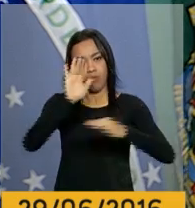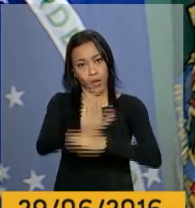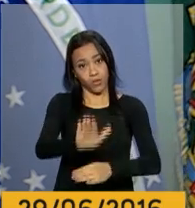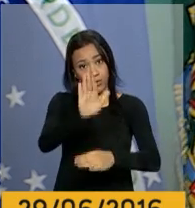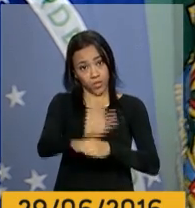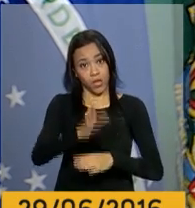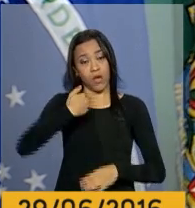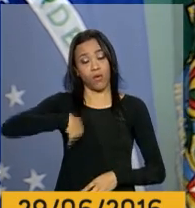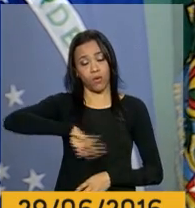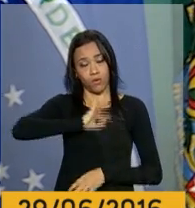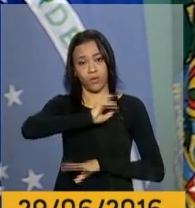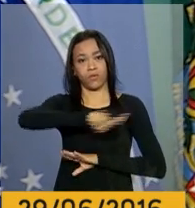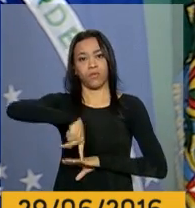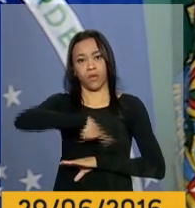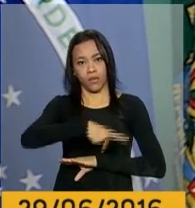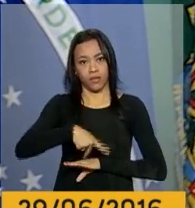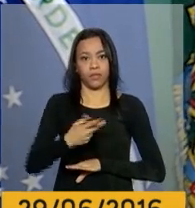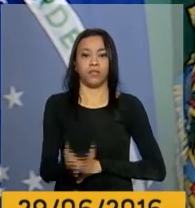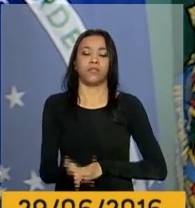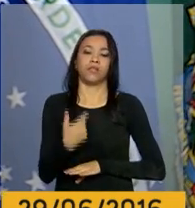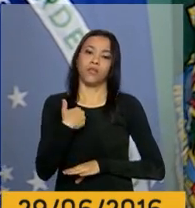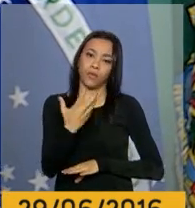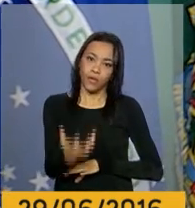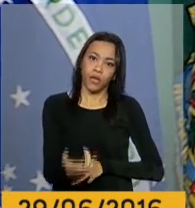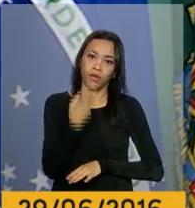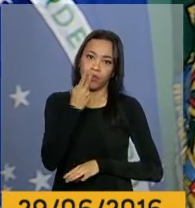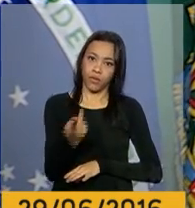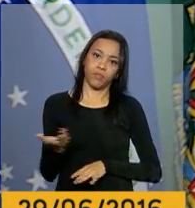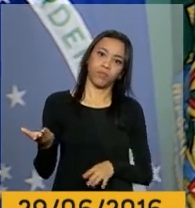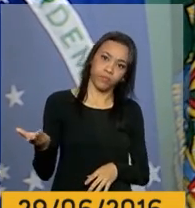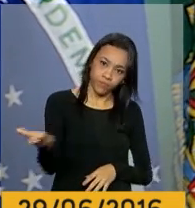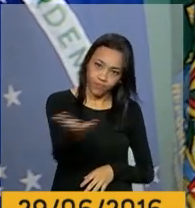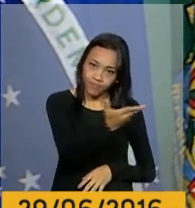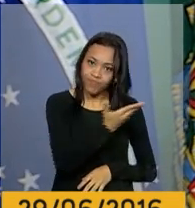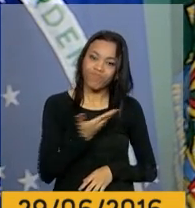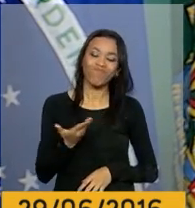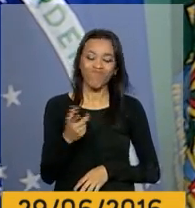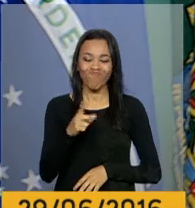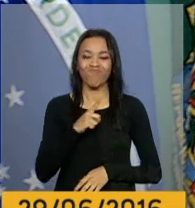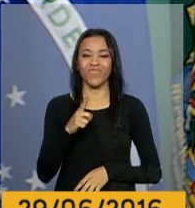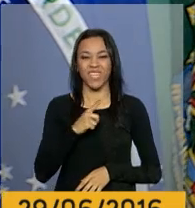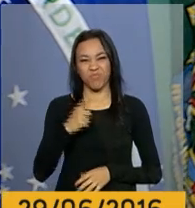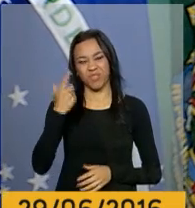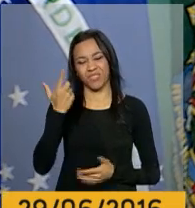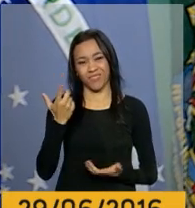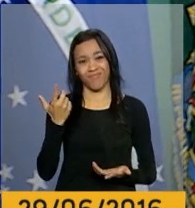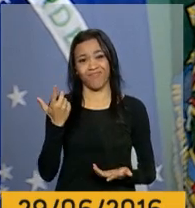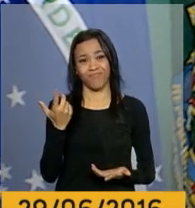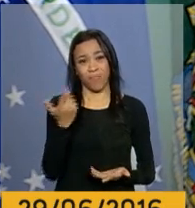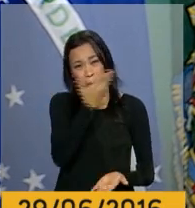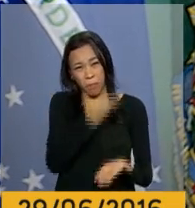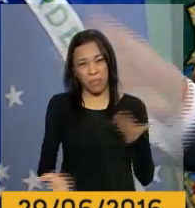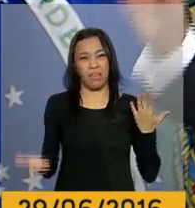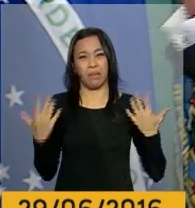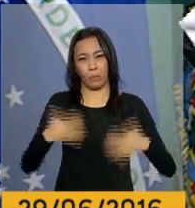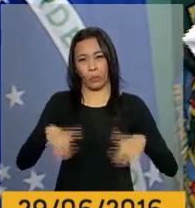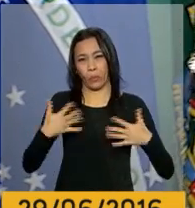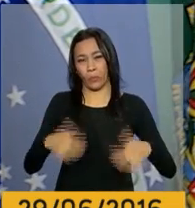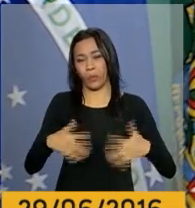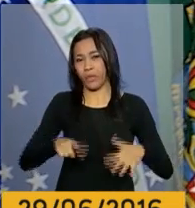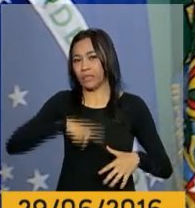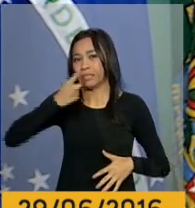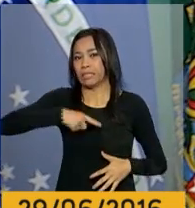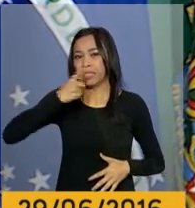nosso país. Nós temos, permito-me dizer, um déficit muito grande neste ano, que não será